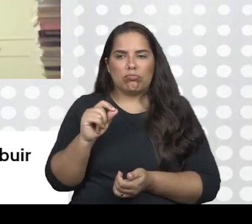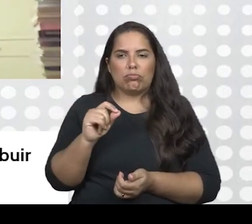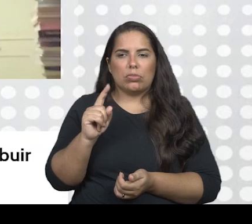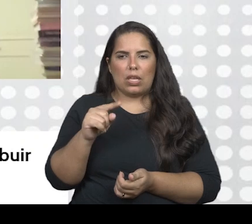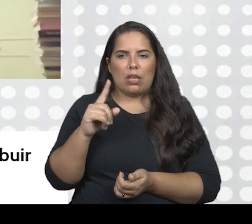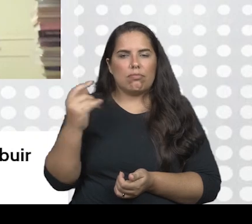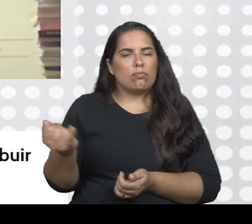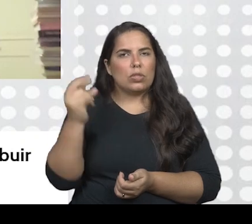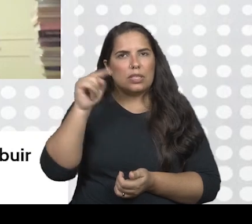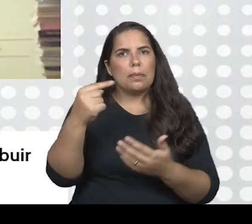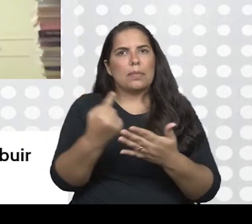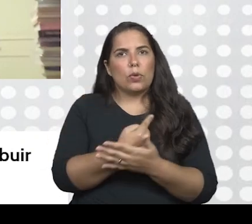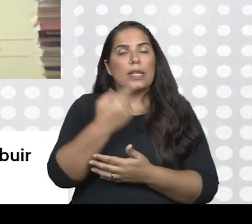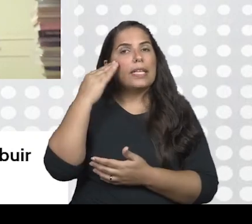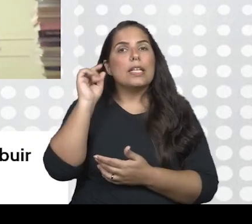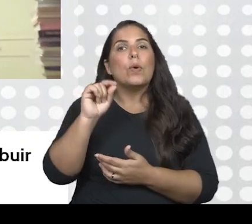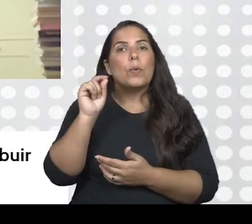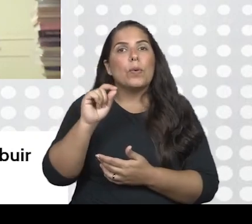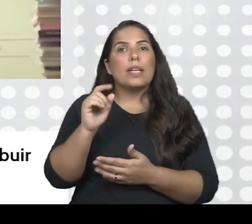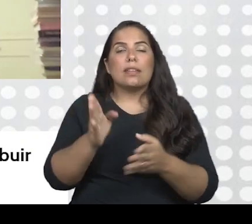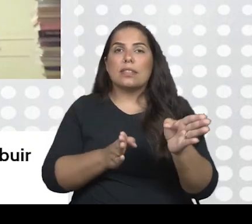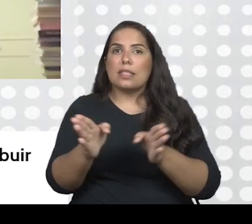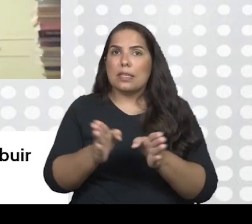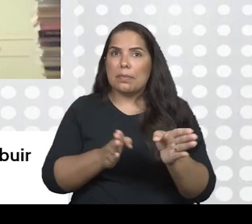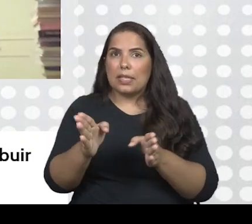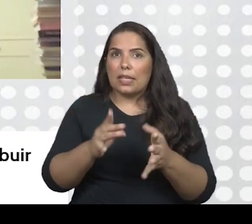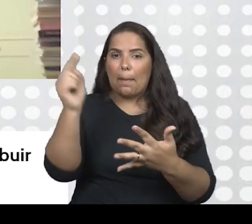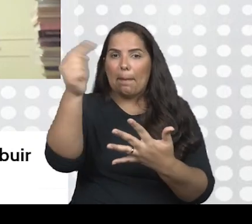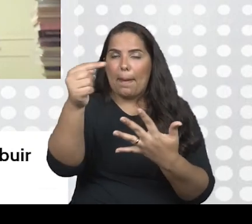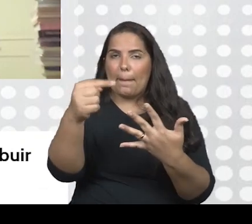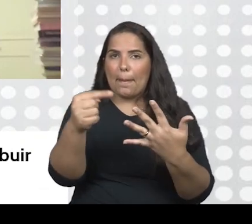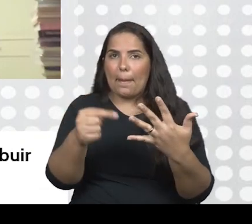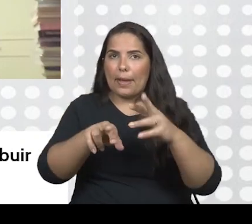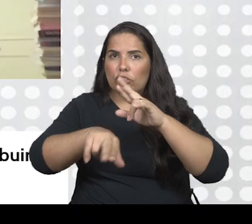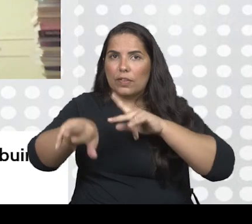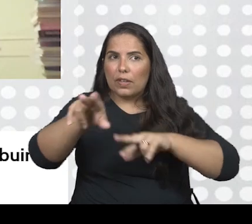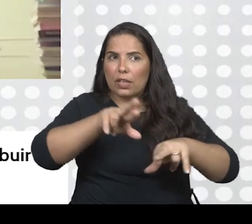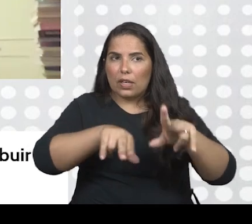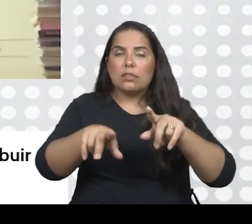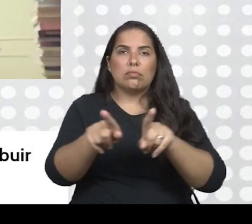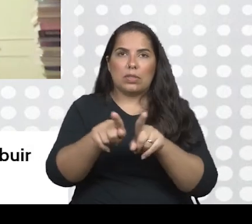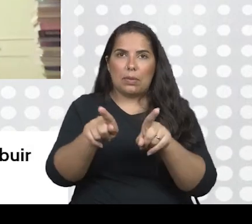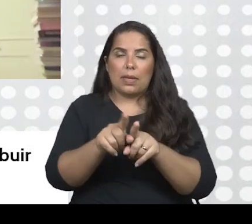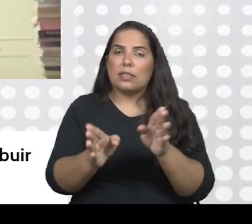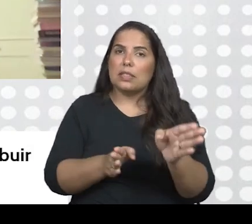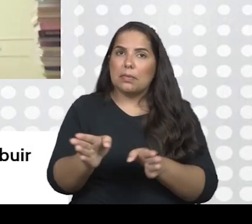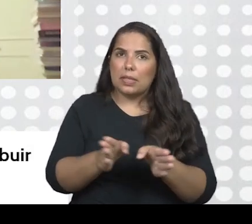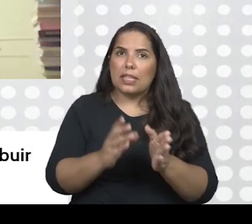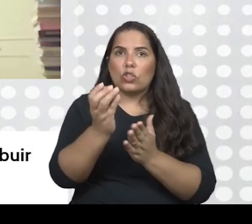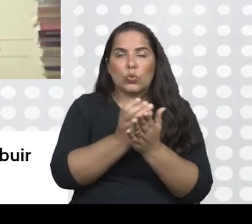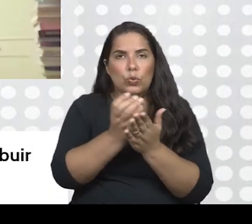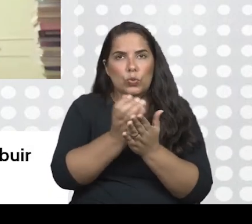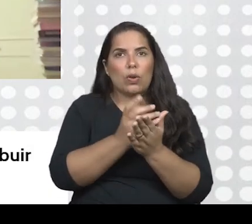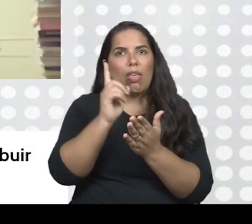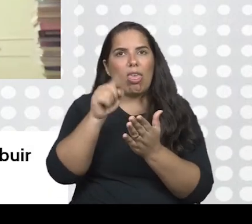acho central nessa pergunta é compreender que a acessibilidade em suas diferentes dimensões e também a acessibilidade